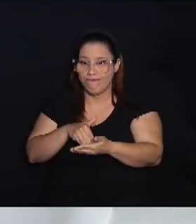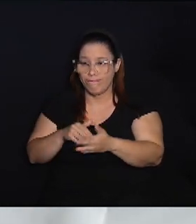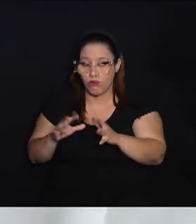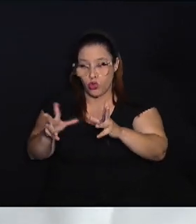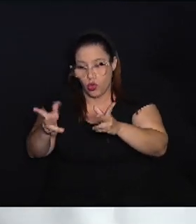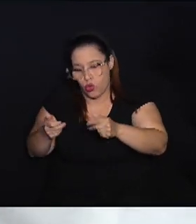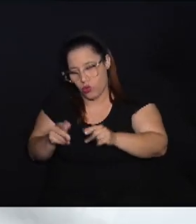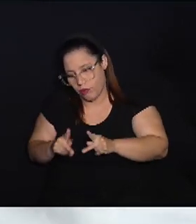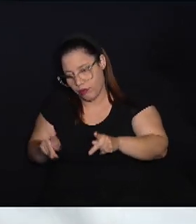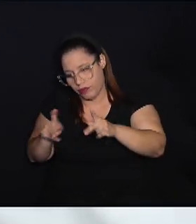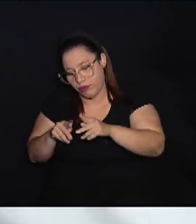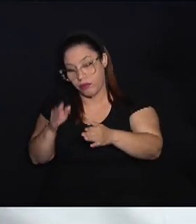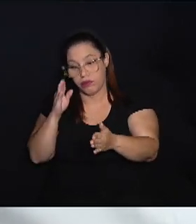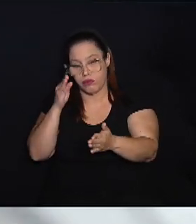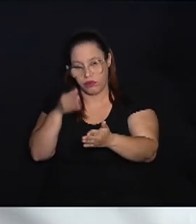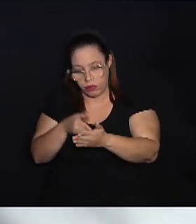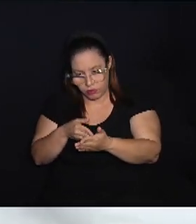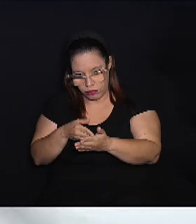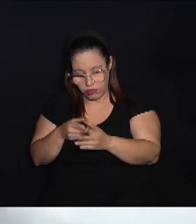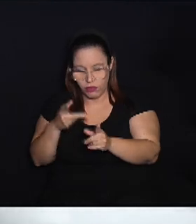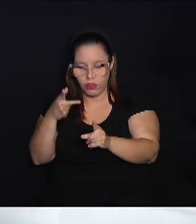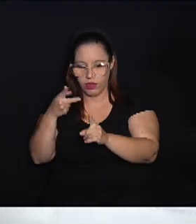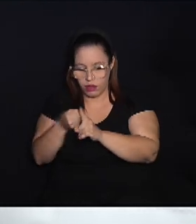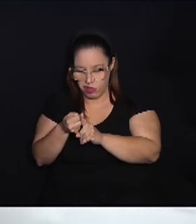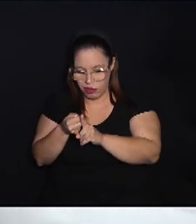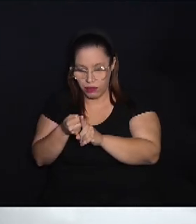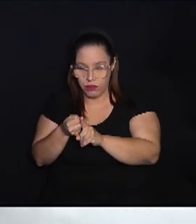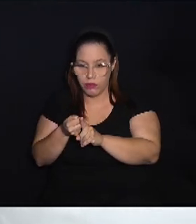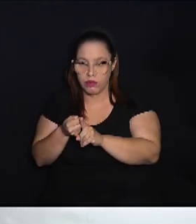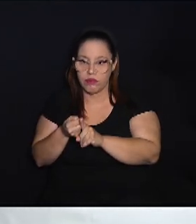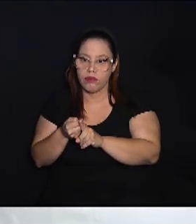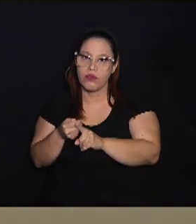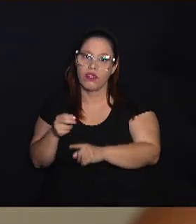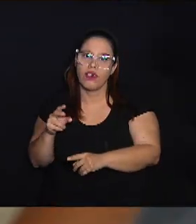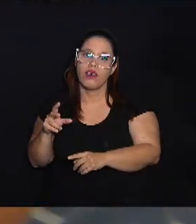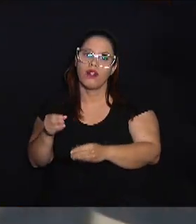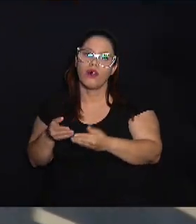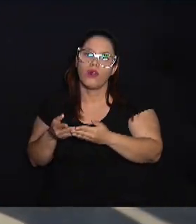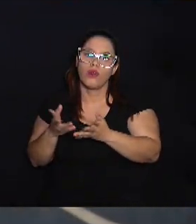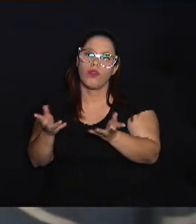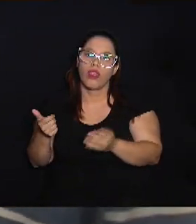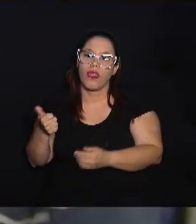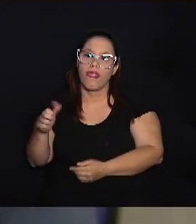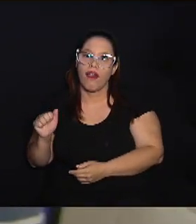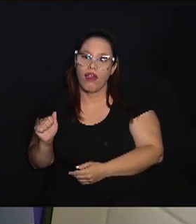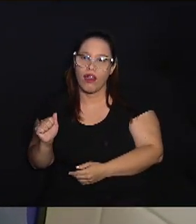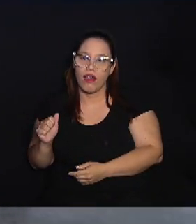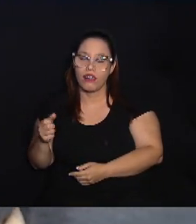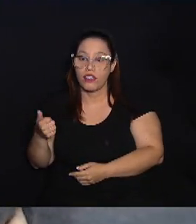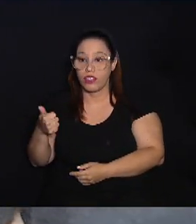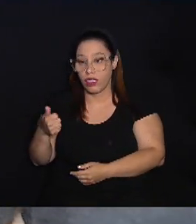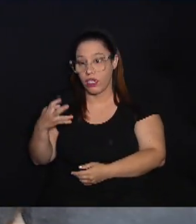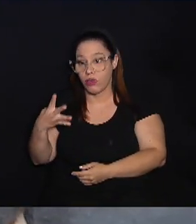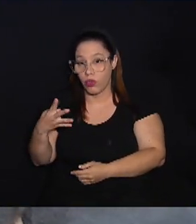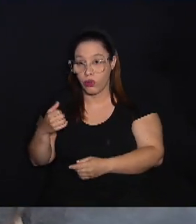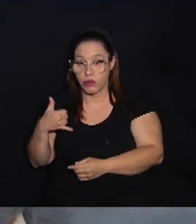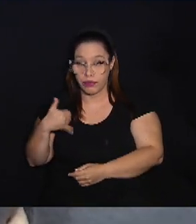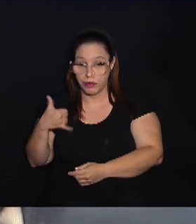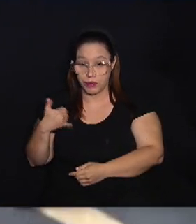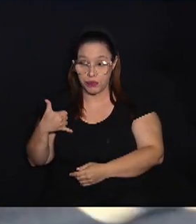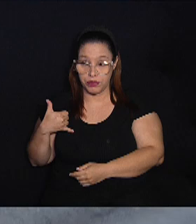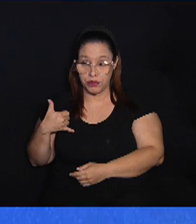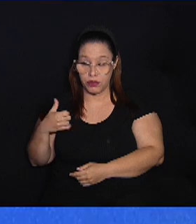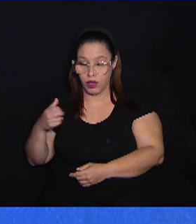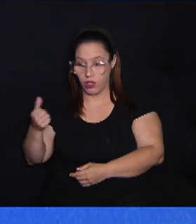nossa população-alvo. Então, a vacina, nesse momento, está sendo recomendada para todas as pessoas de 10 a 14 anos, que em Campinas aí são cerca